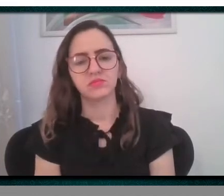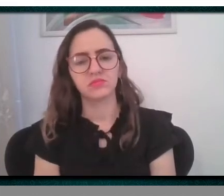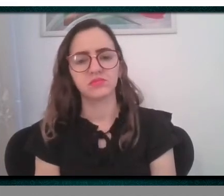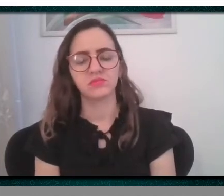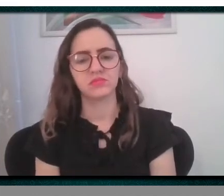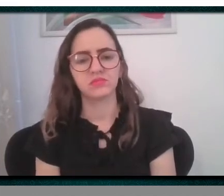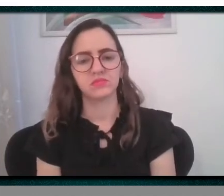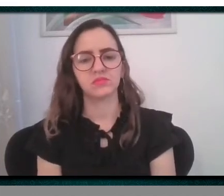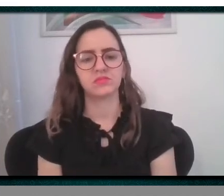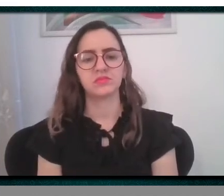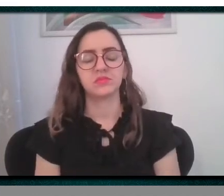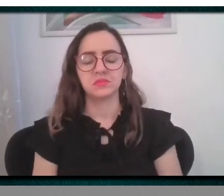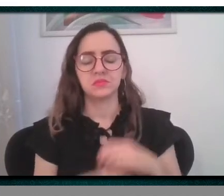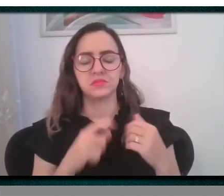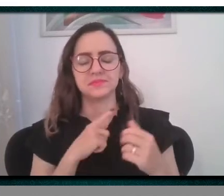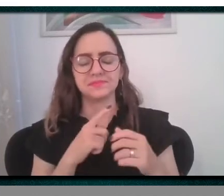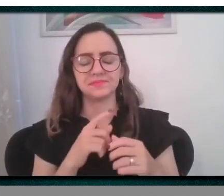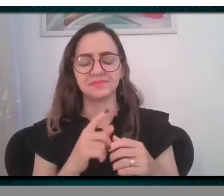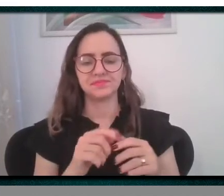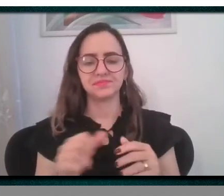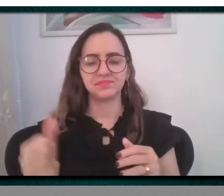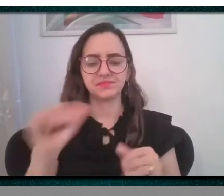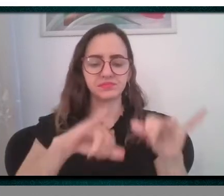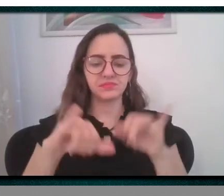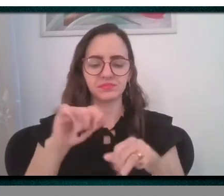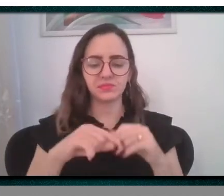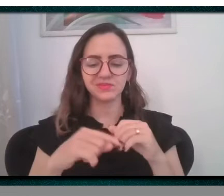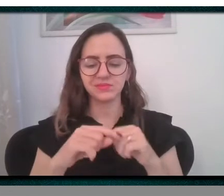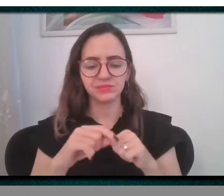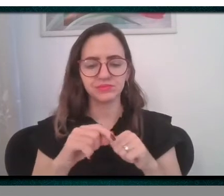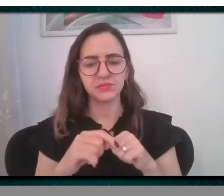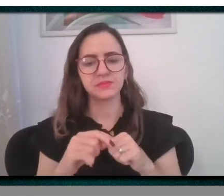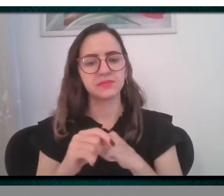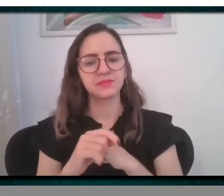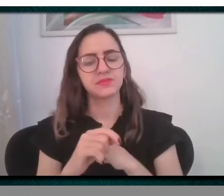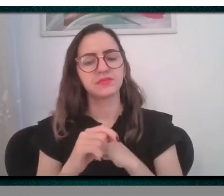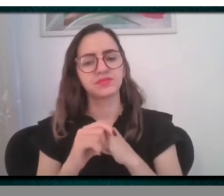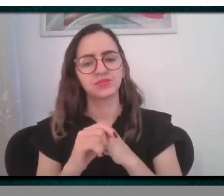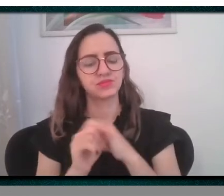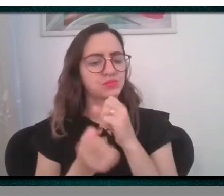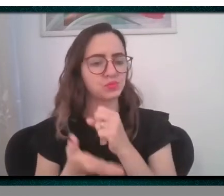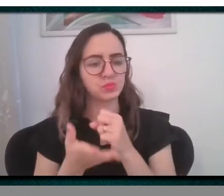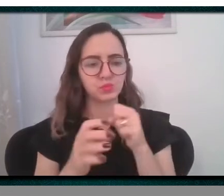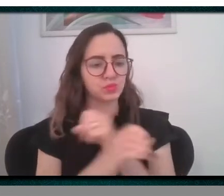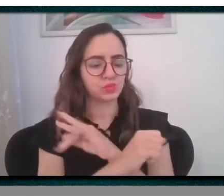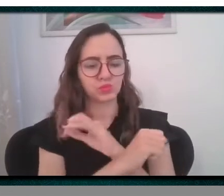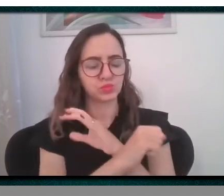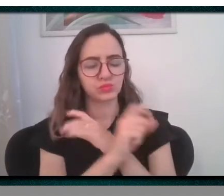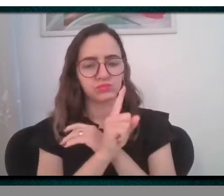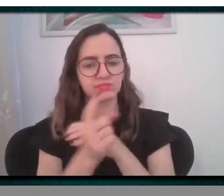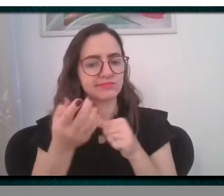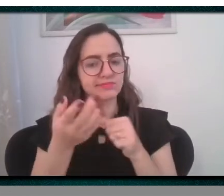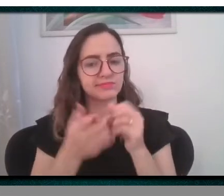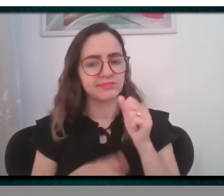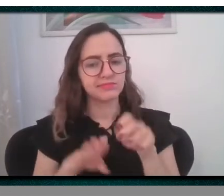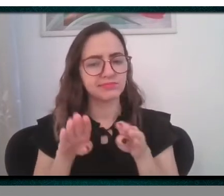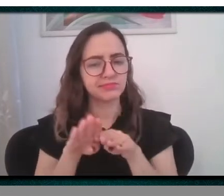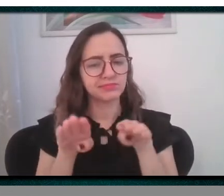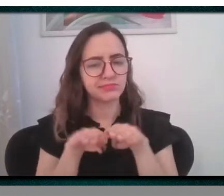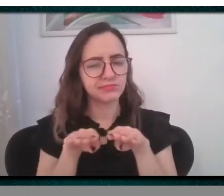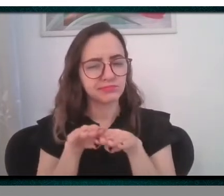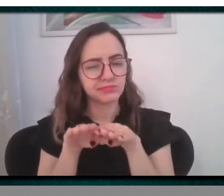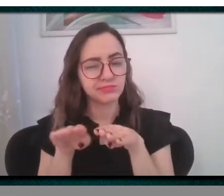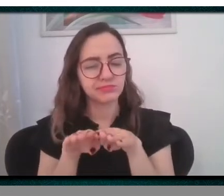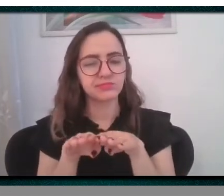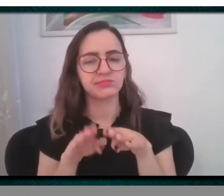K3O+, ele vai ser 10 elevado a menos 7, e o OH- também vai ser 10